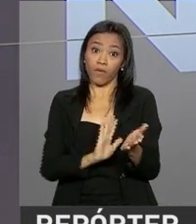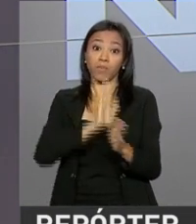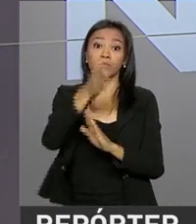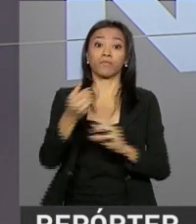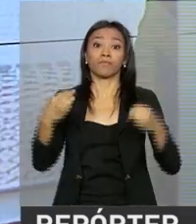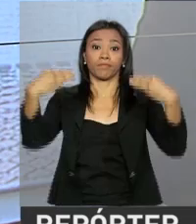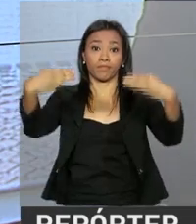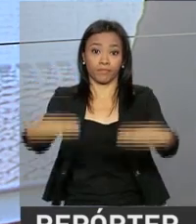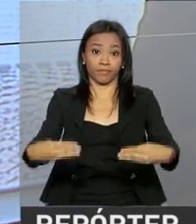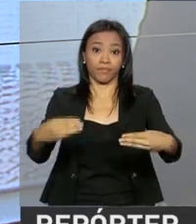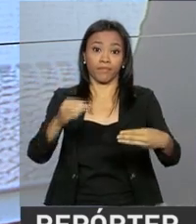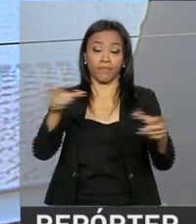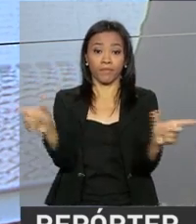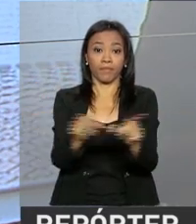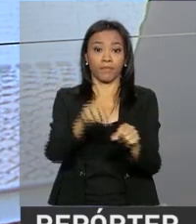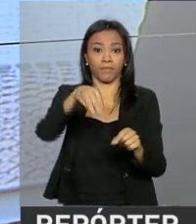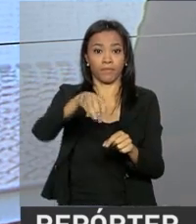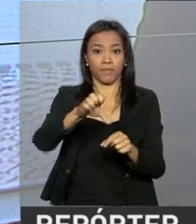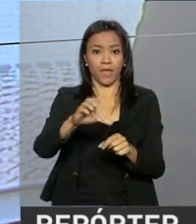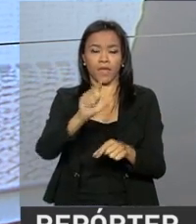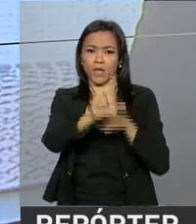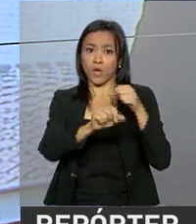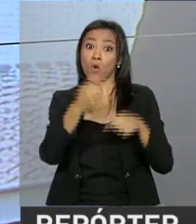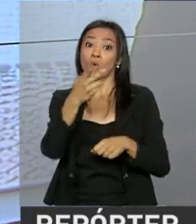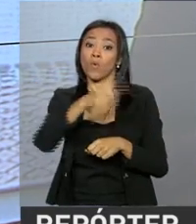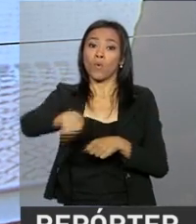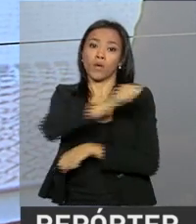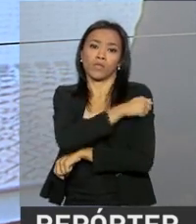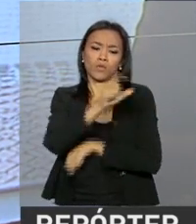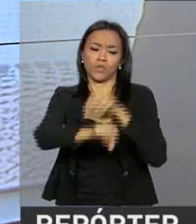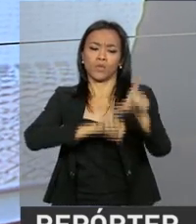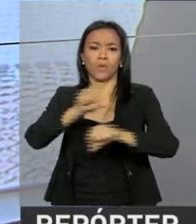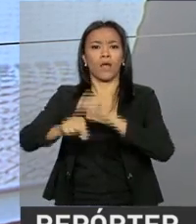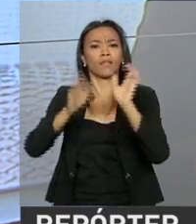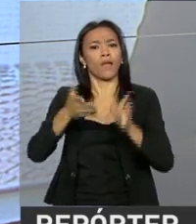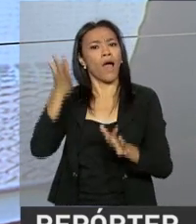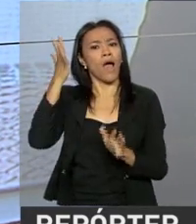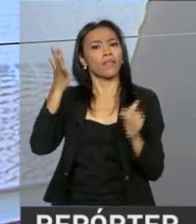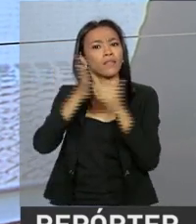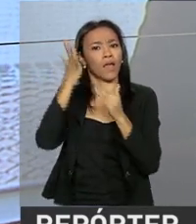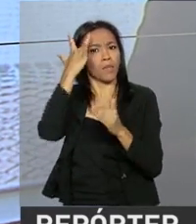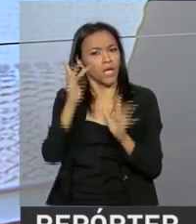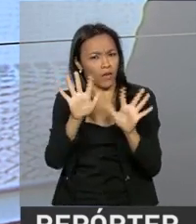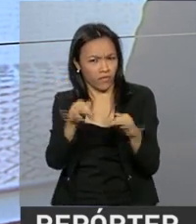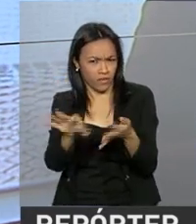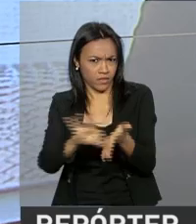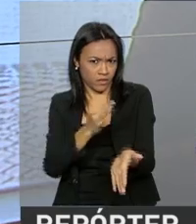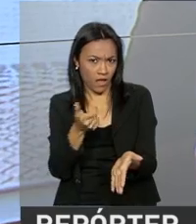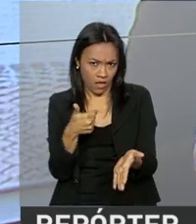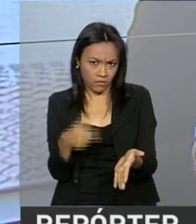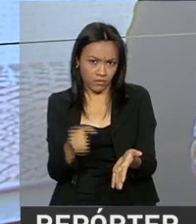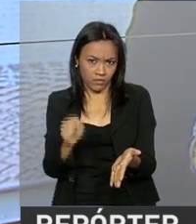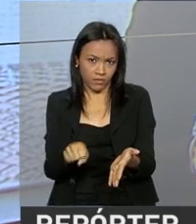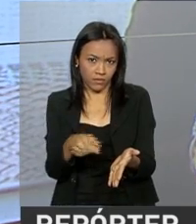Ministério da Educação, porque os estudantes pré-selecionados no FIES têm até amanhã para concluir a inscrição. É isso mesmo, Gabriela Noronha? Bom